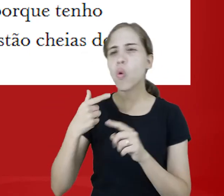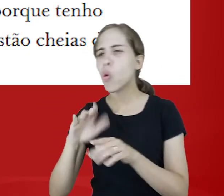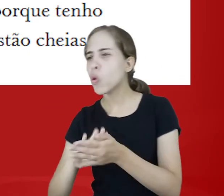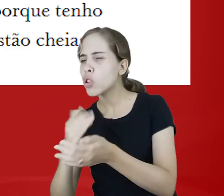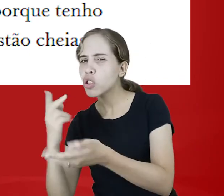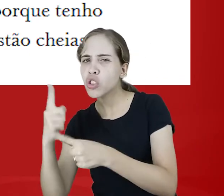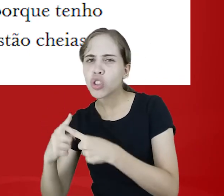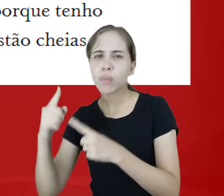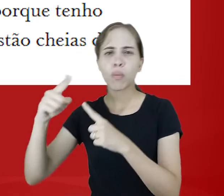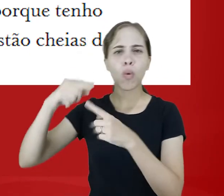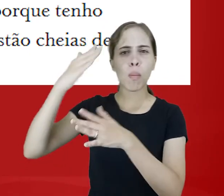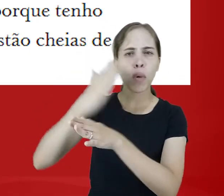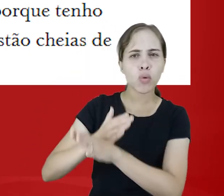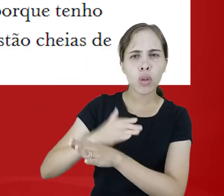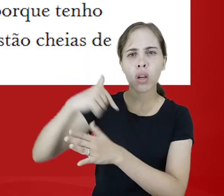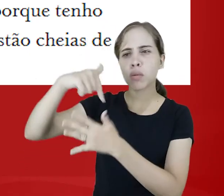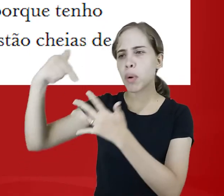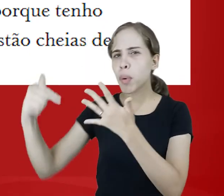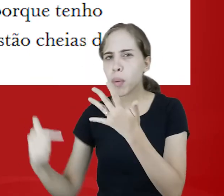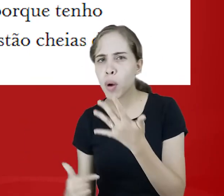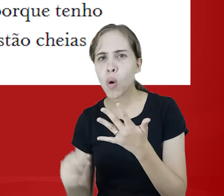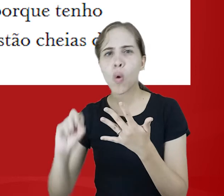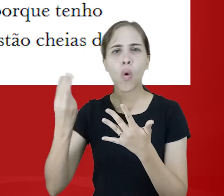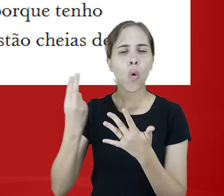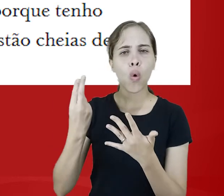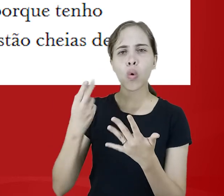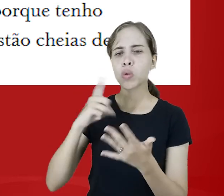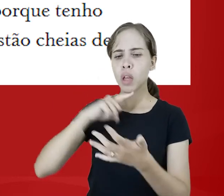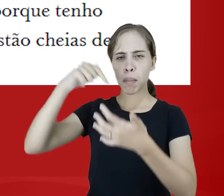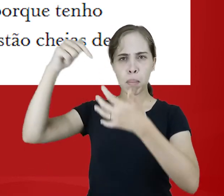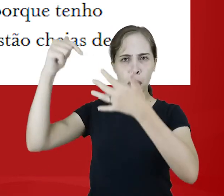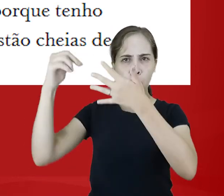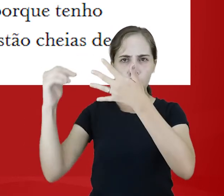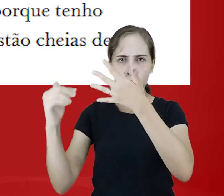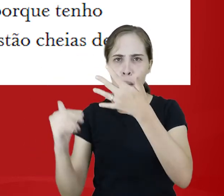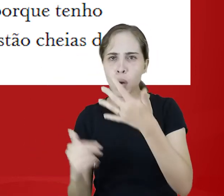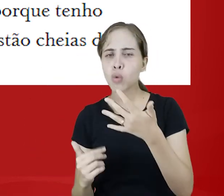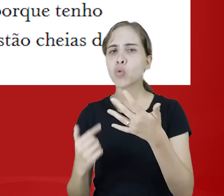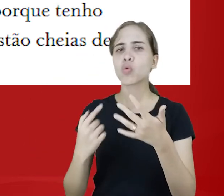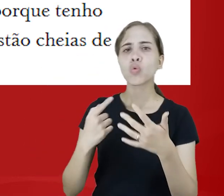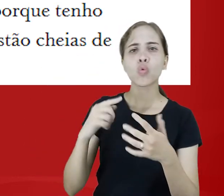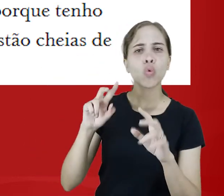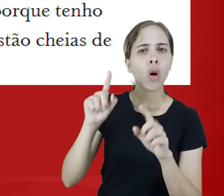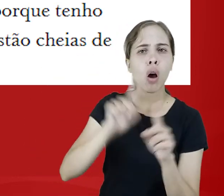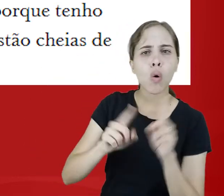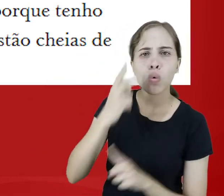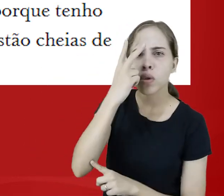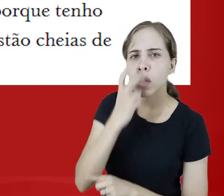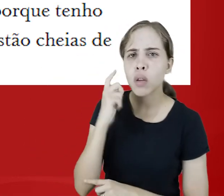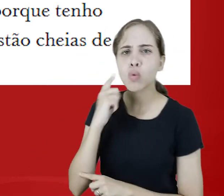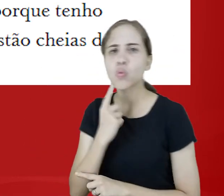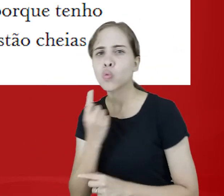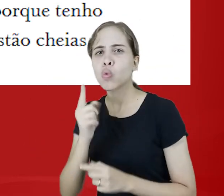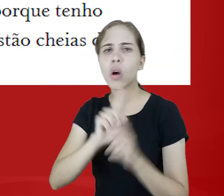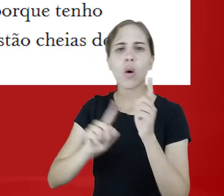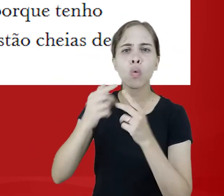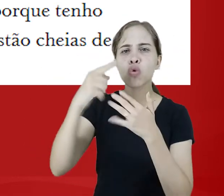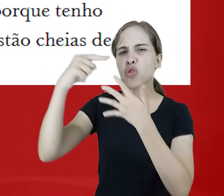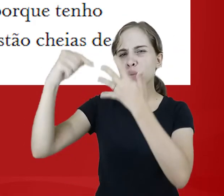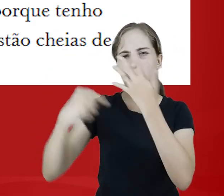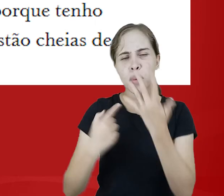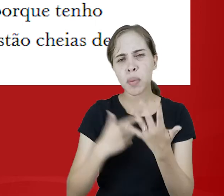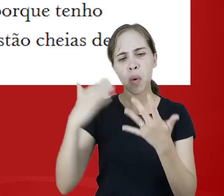aleijados, ou mutilados, ou leprosos, ou atrofiados, ou surdos, ou pessoas que estejam